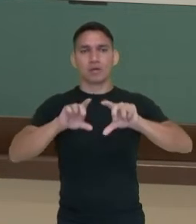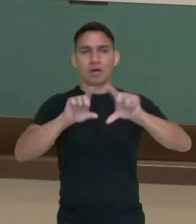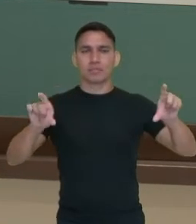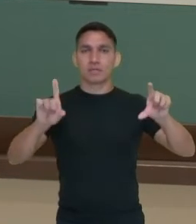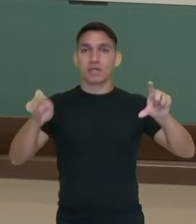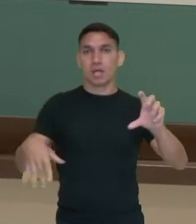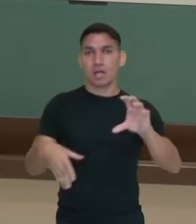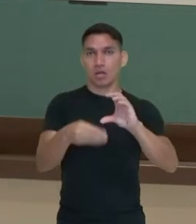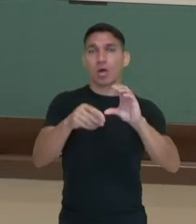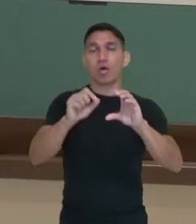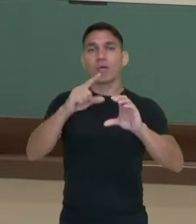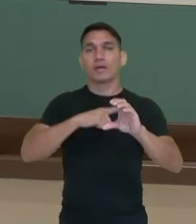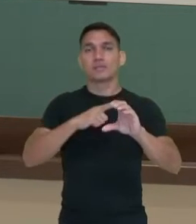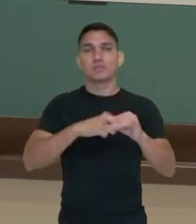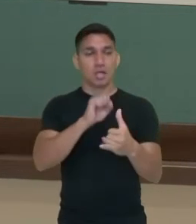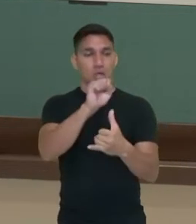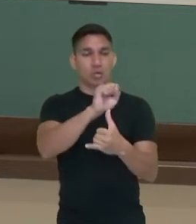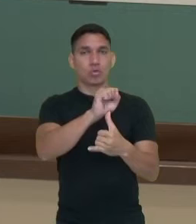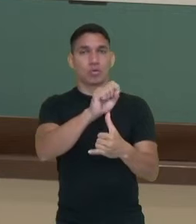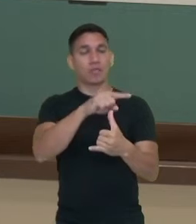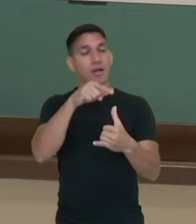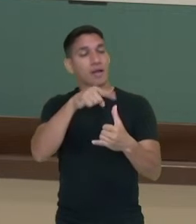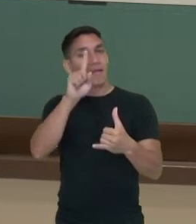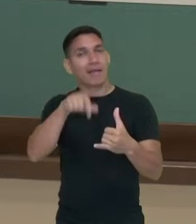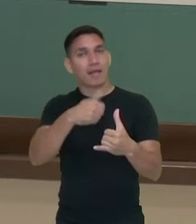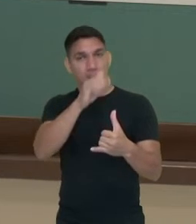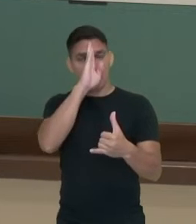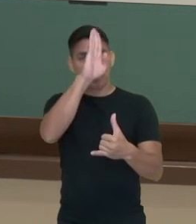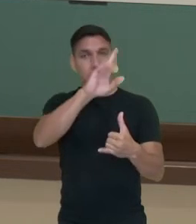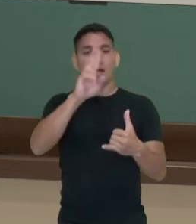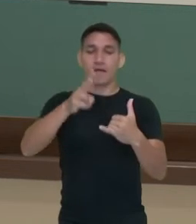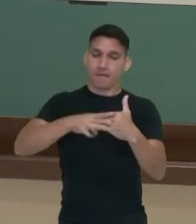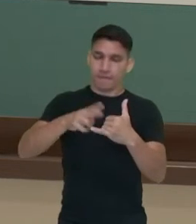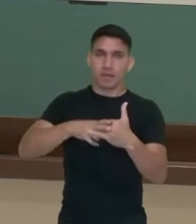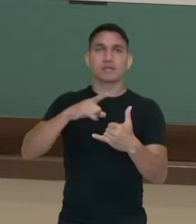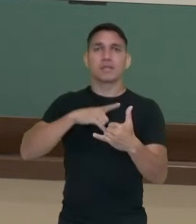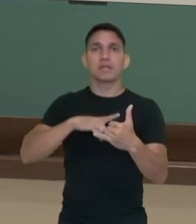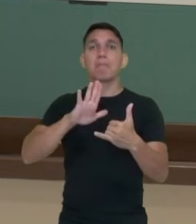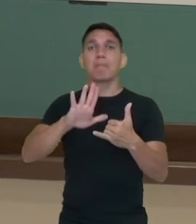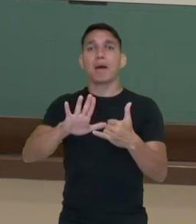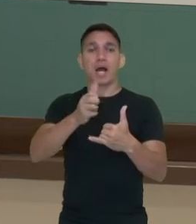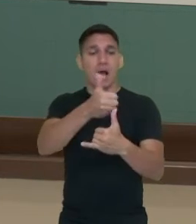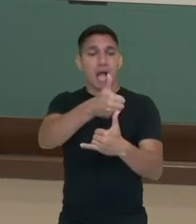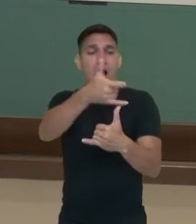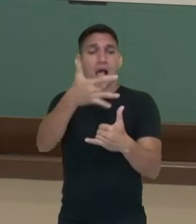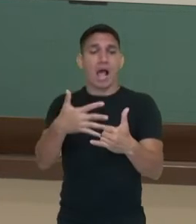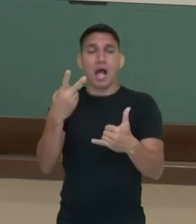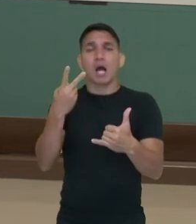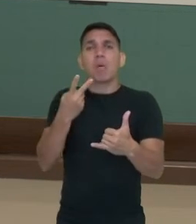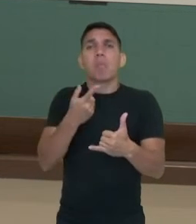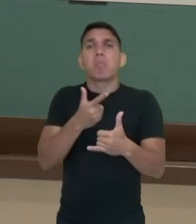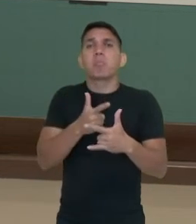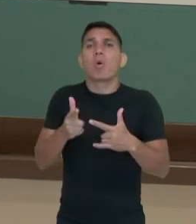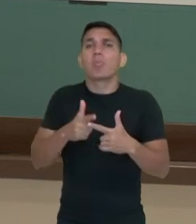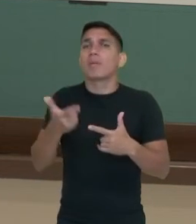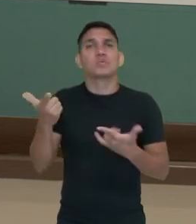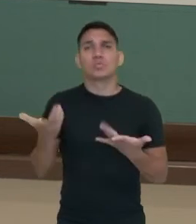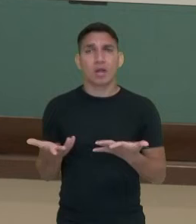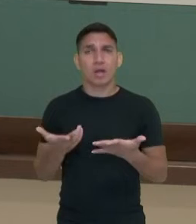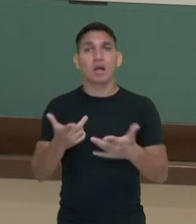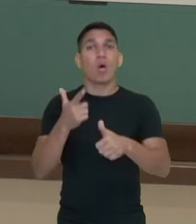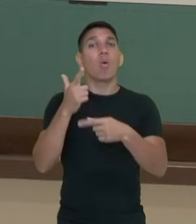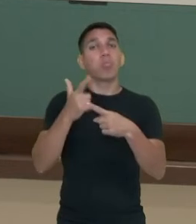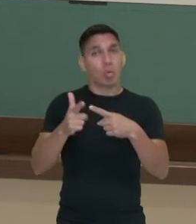Temos o sujeito na primeira oração, na principal, e o verbo. E não temos a característica desse problema. O problema é,